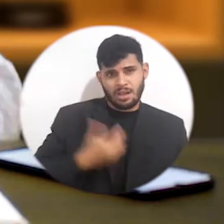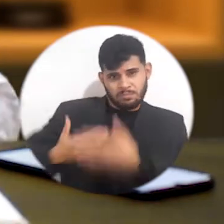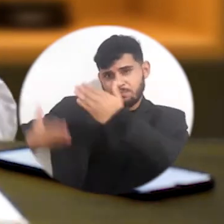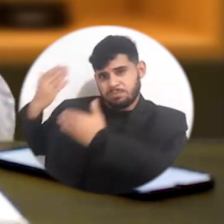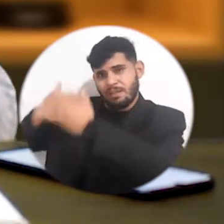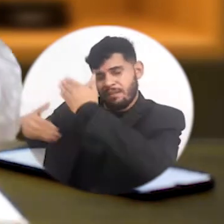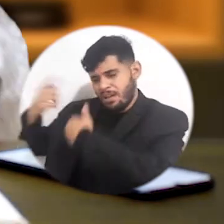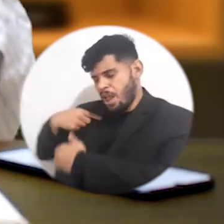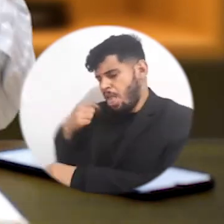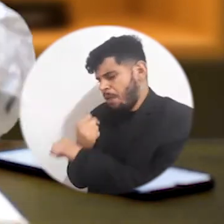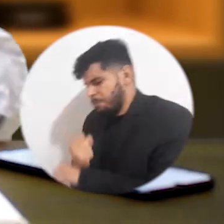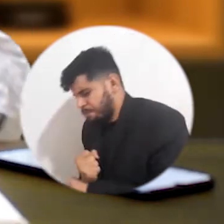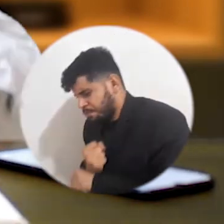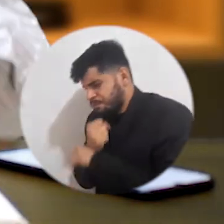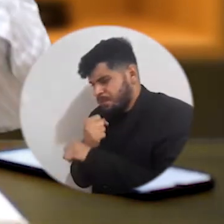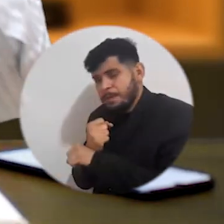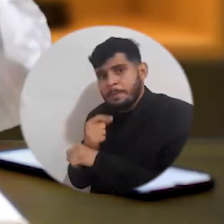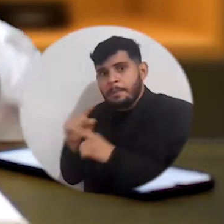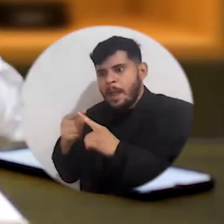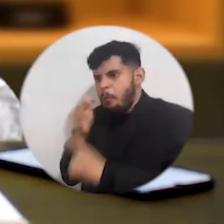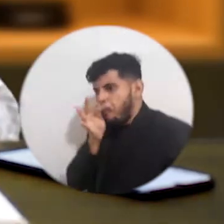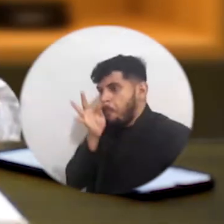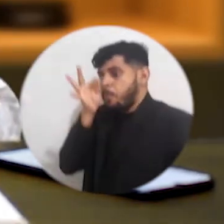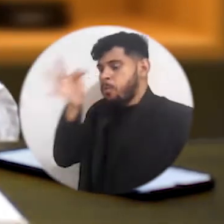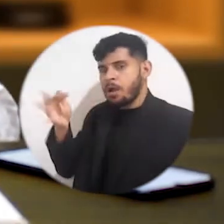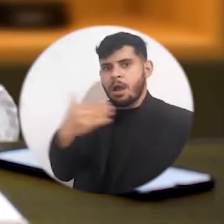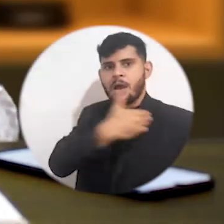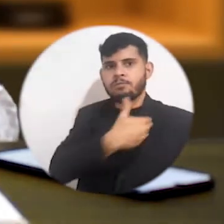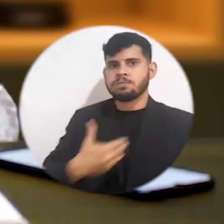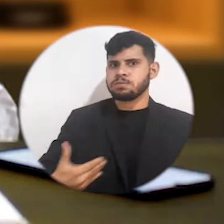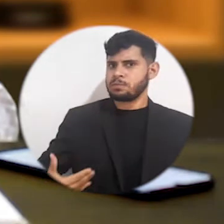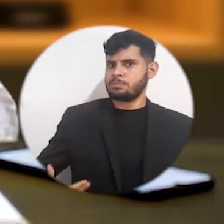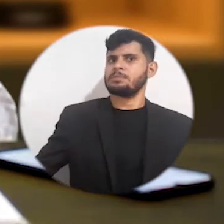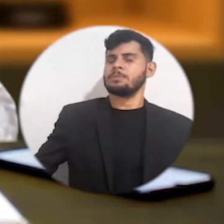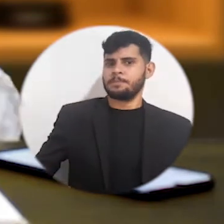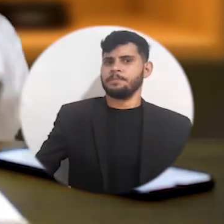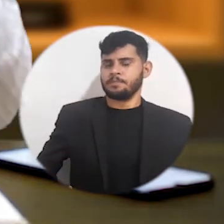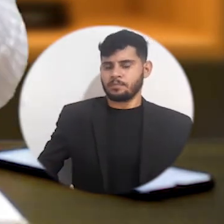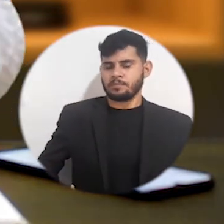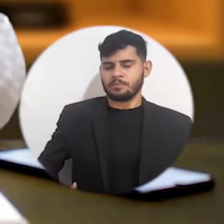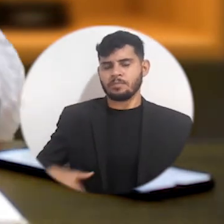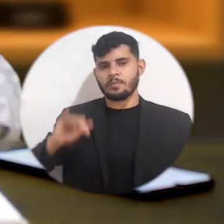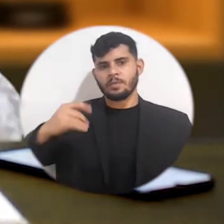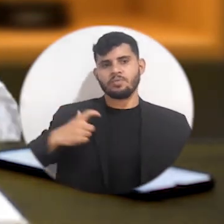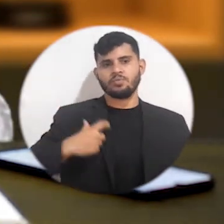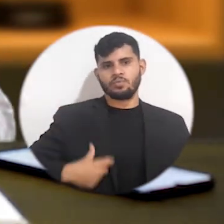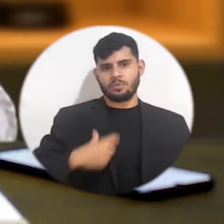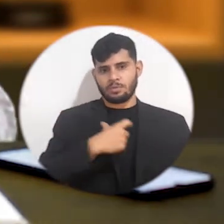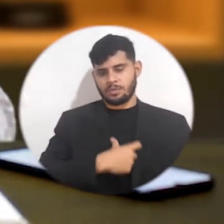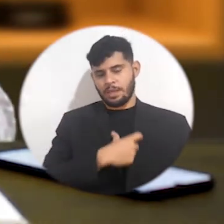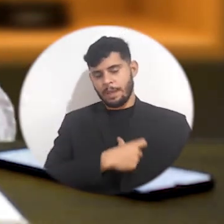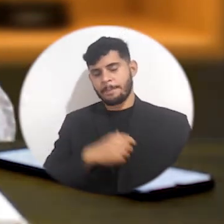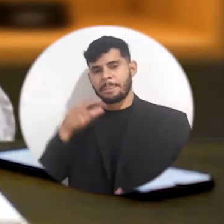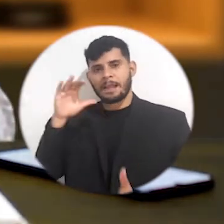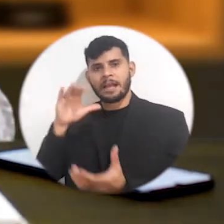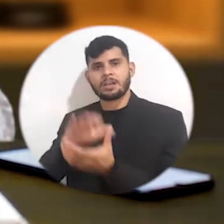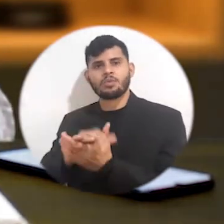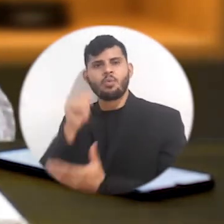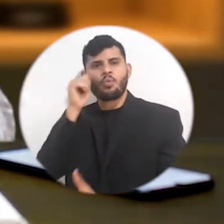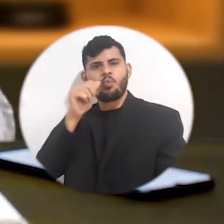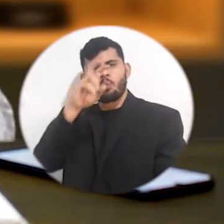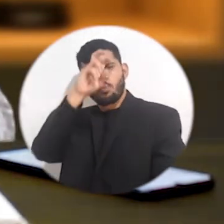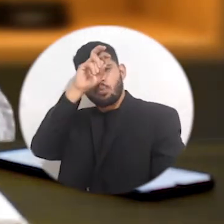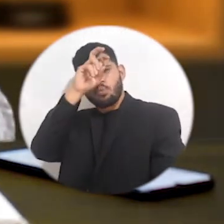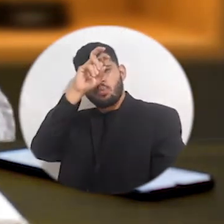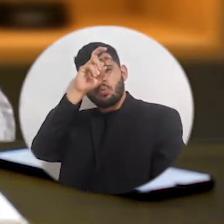nós sabemos, José se torna governador do Egito. José casou com uma